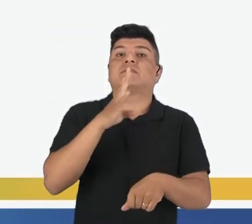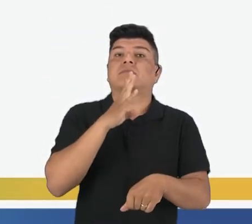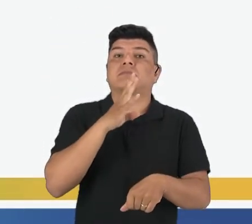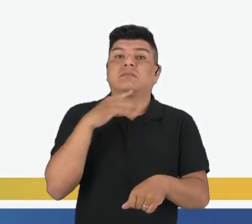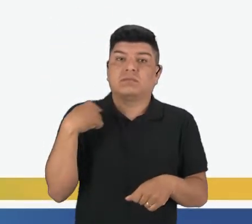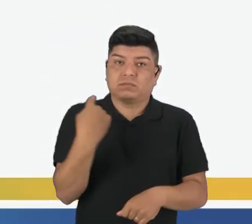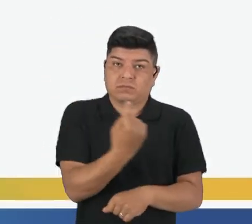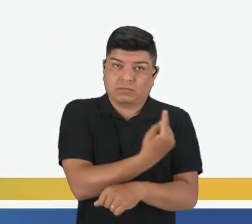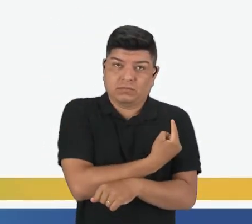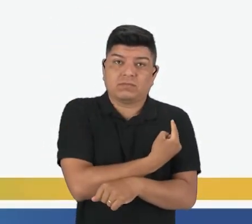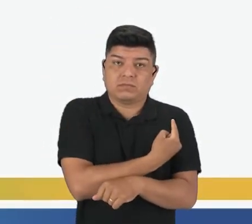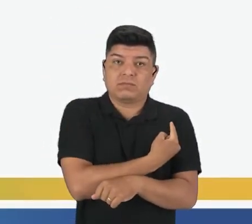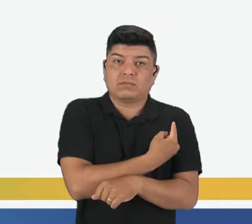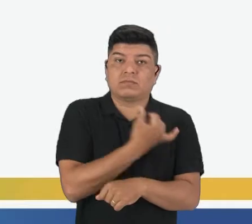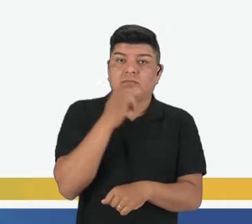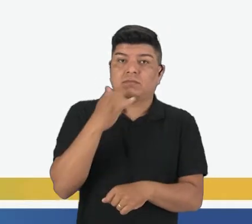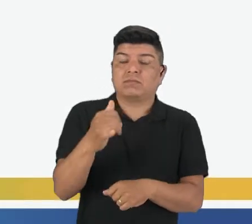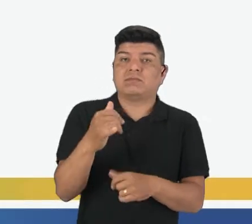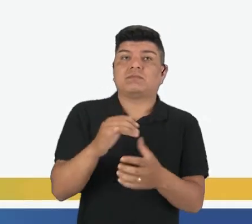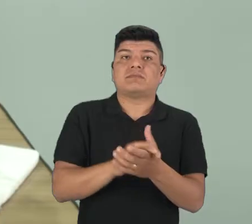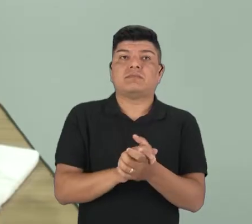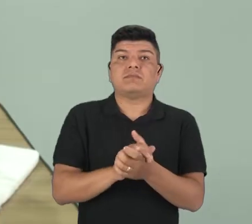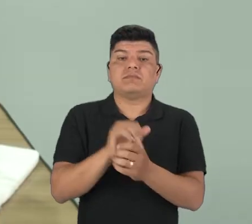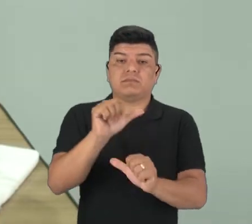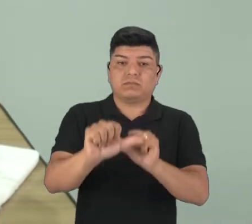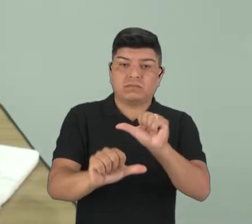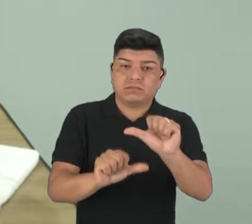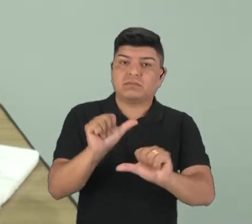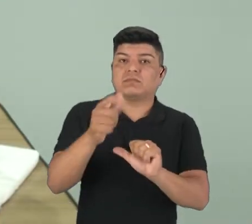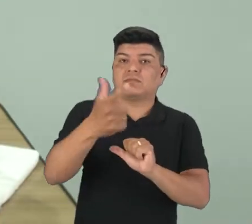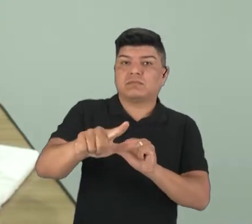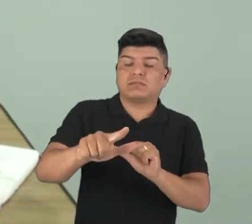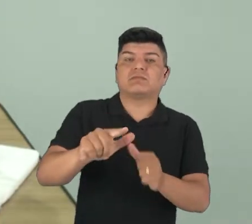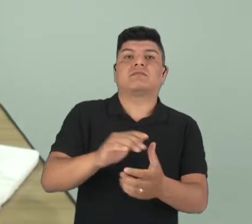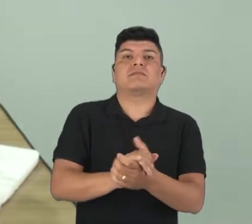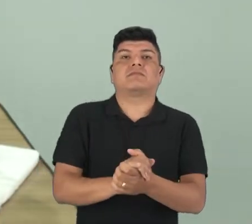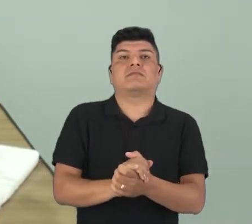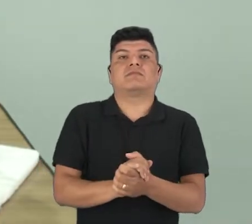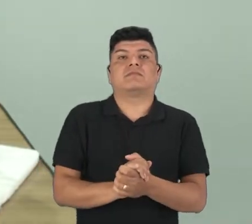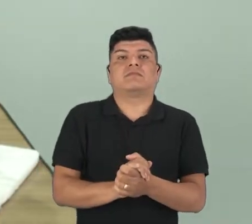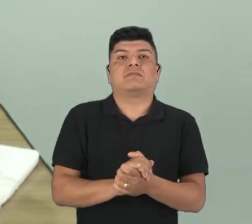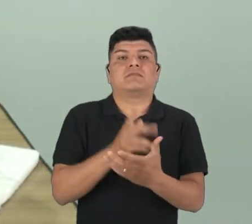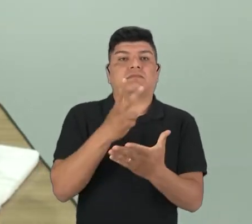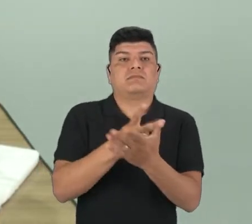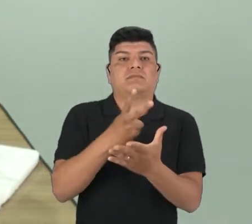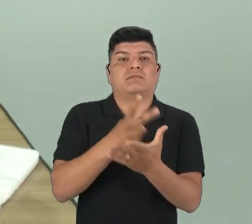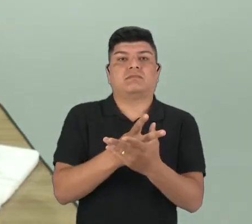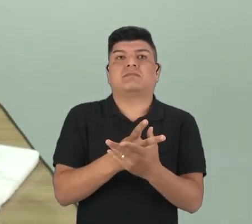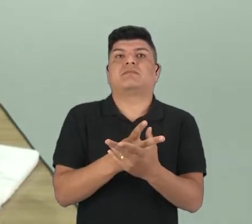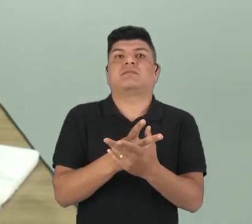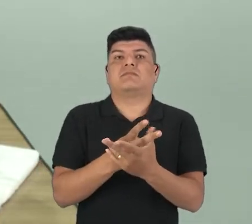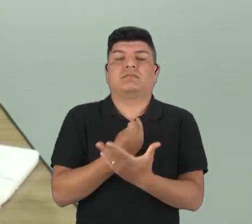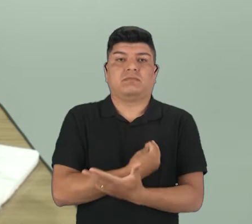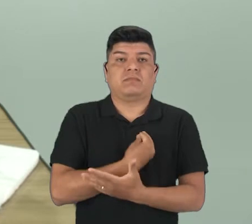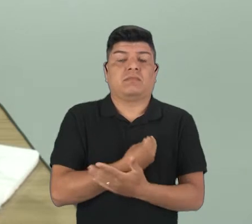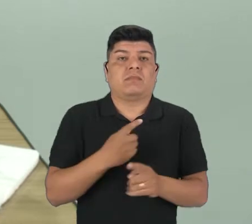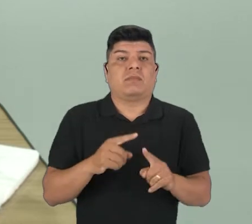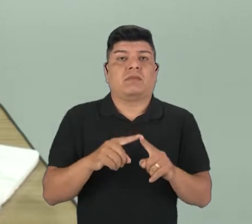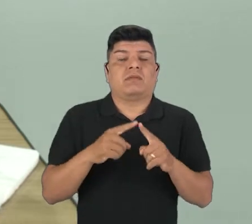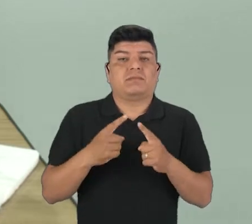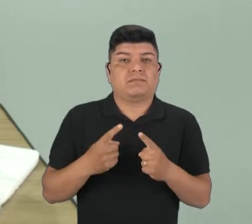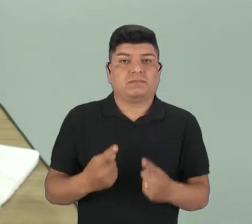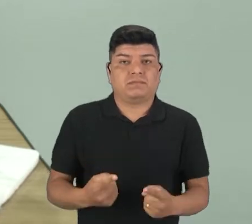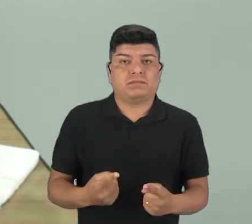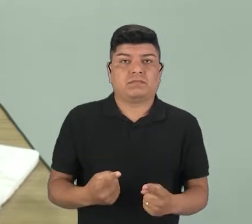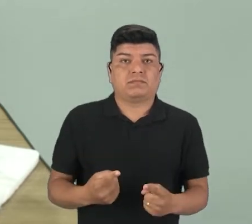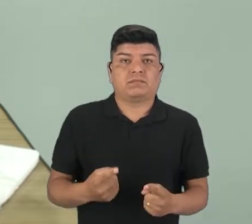por nós, né? Essas fontes, elas se renovam, né? Elas sempre vão existir, mas como